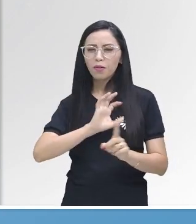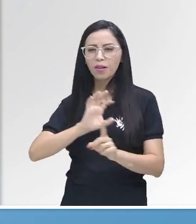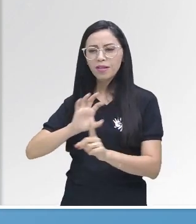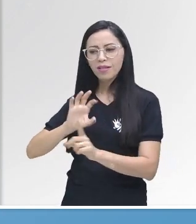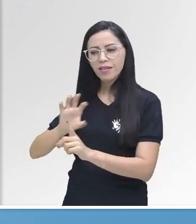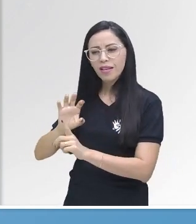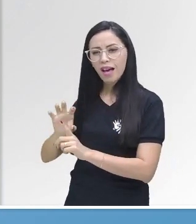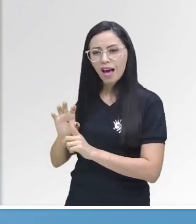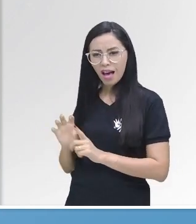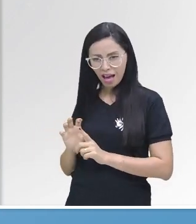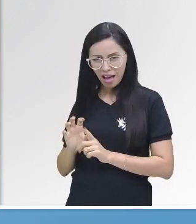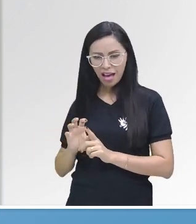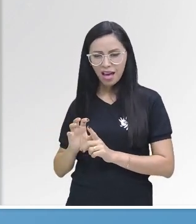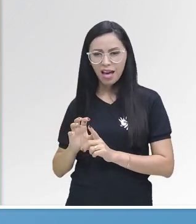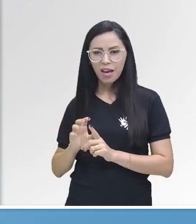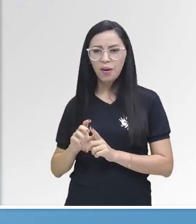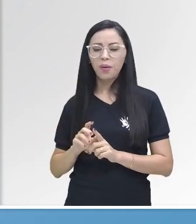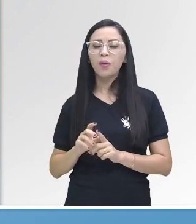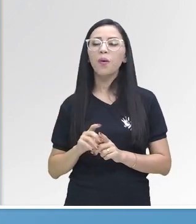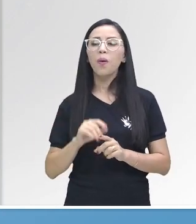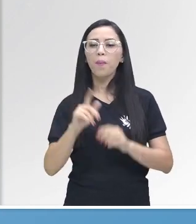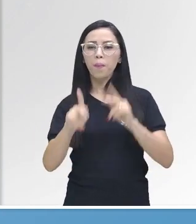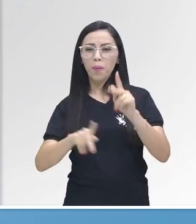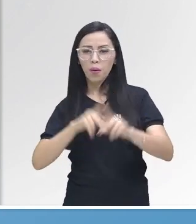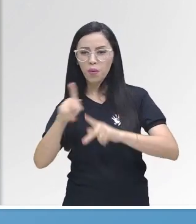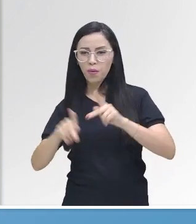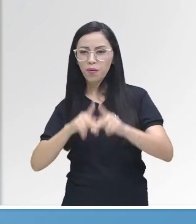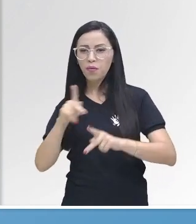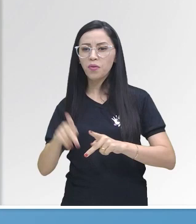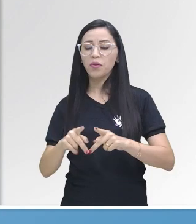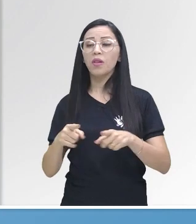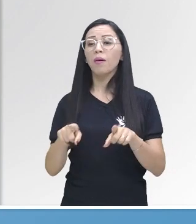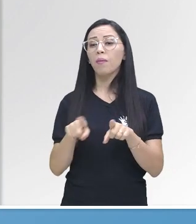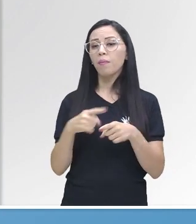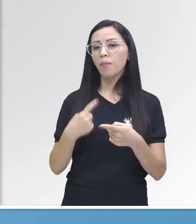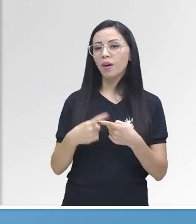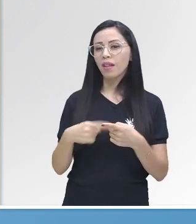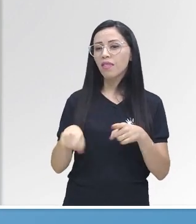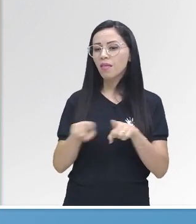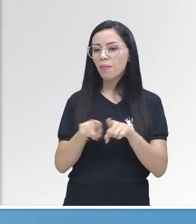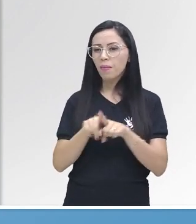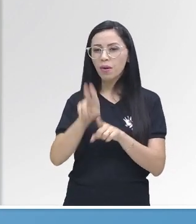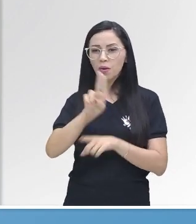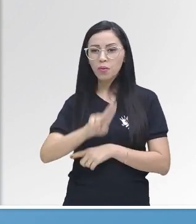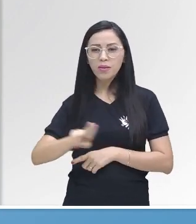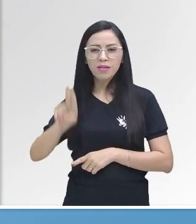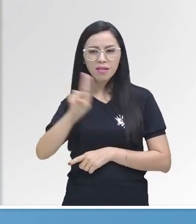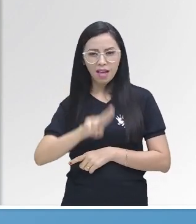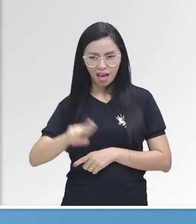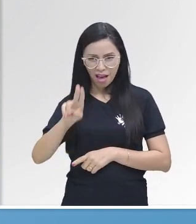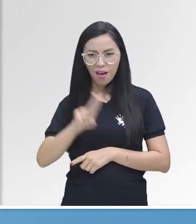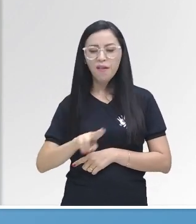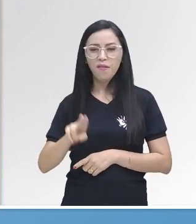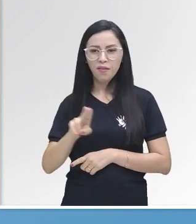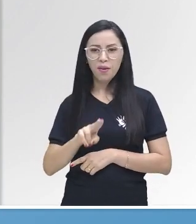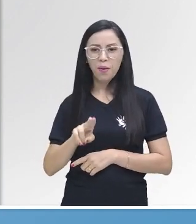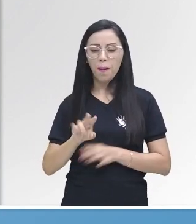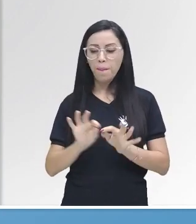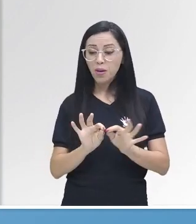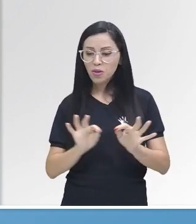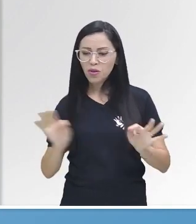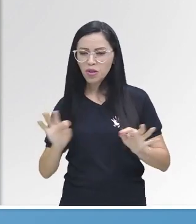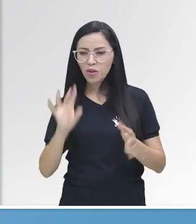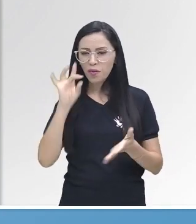adotaram unidades padronizadas para medir variados tipos de grandezas, com os